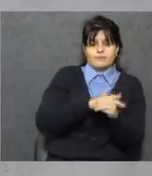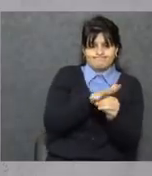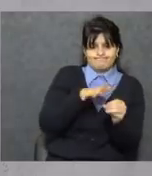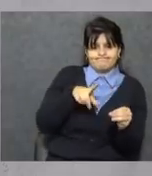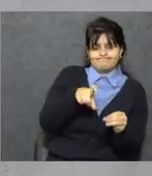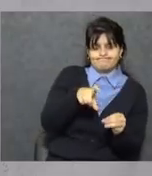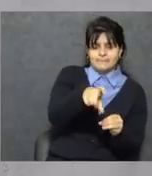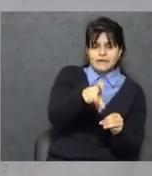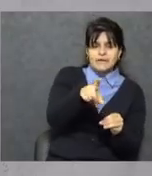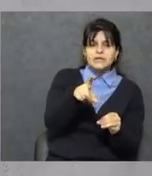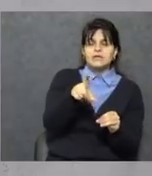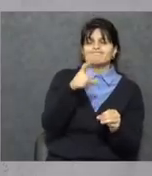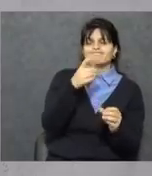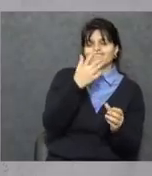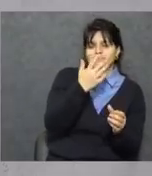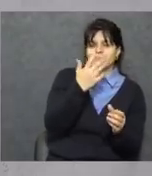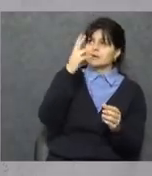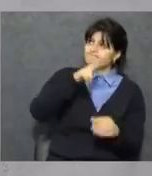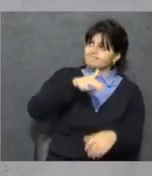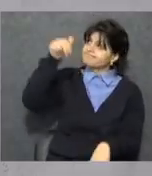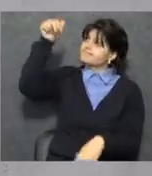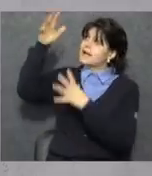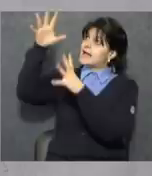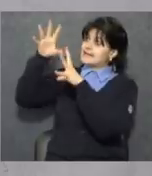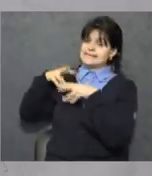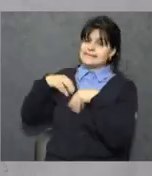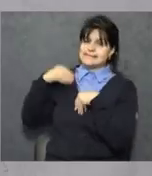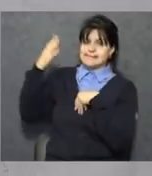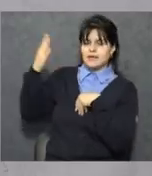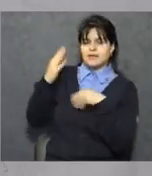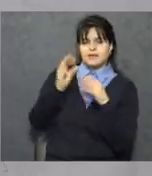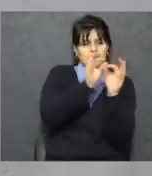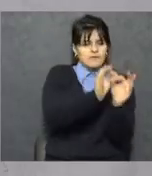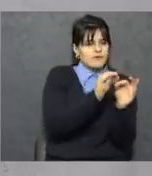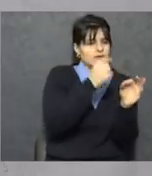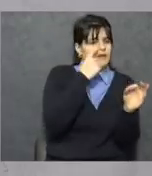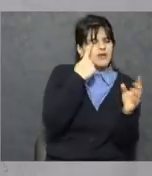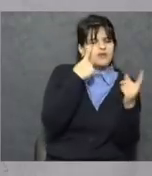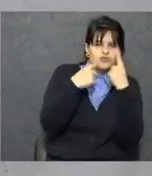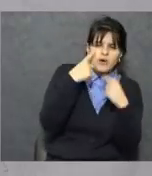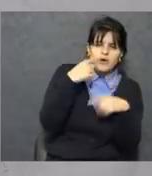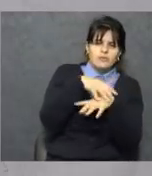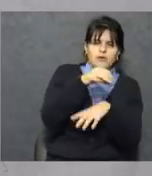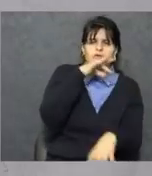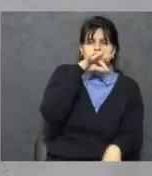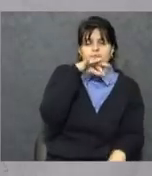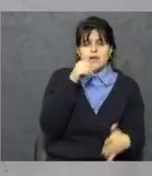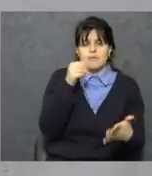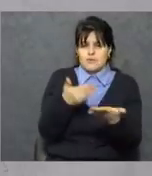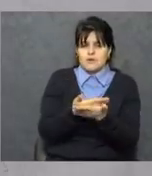seus trabalhos e conforte os que choram, os seus entes queridos,